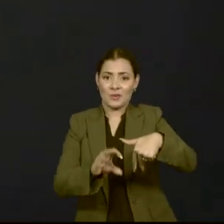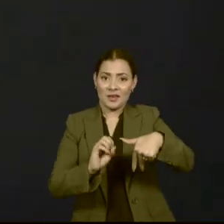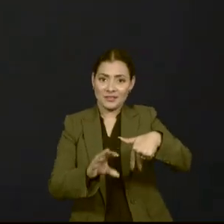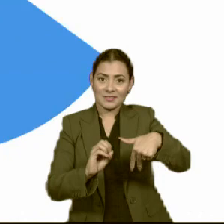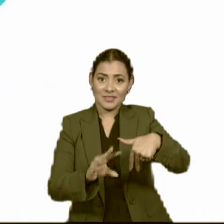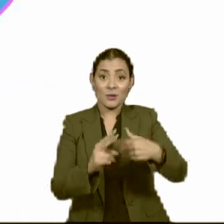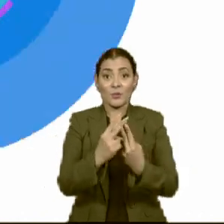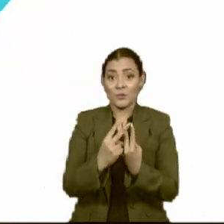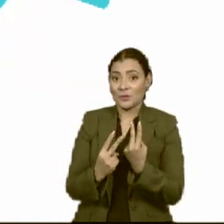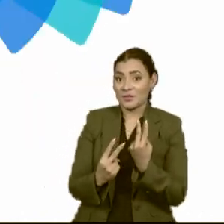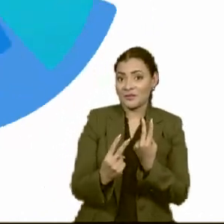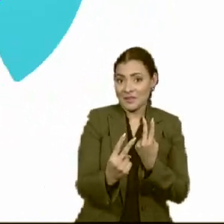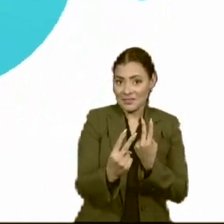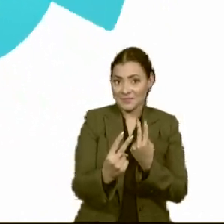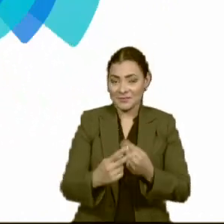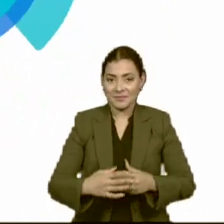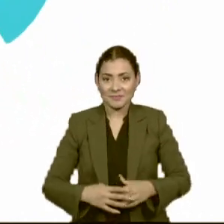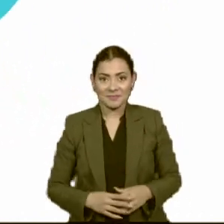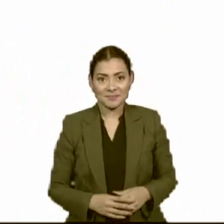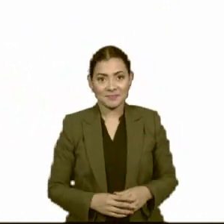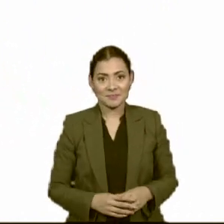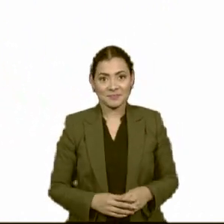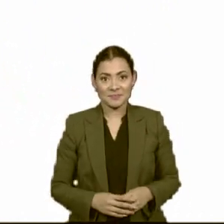Educação e Univesp TV.